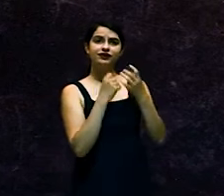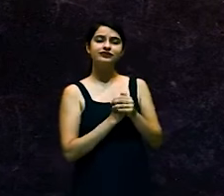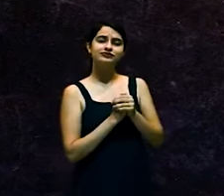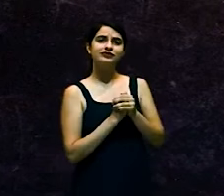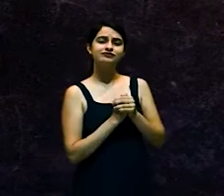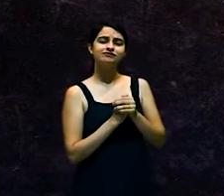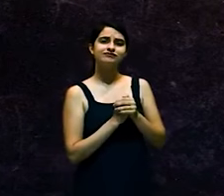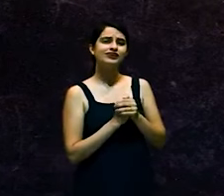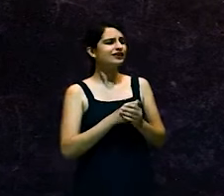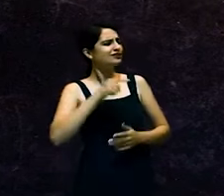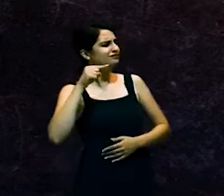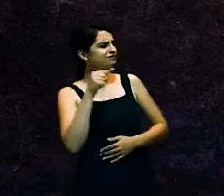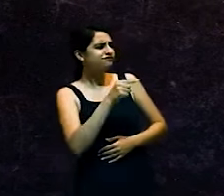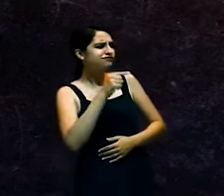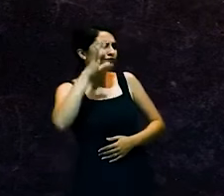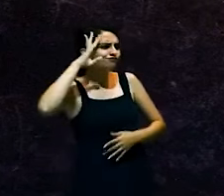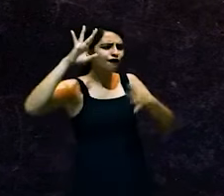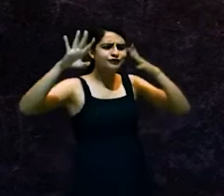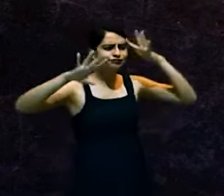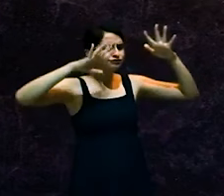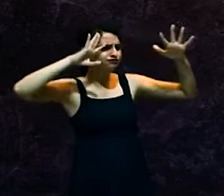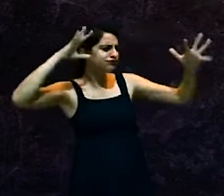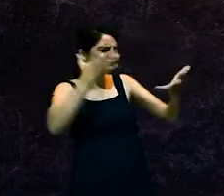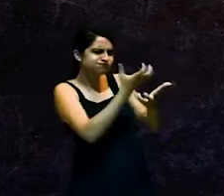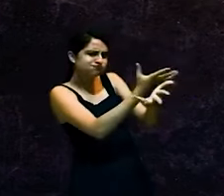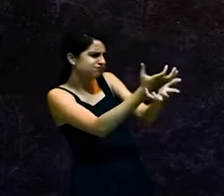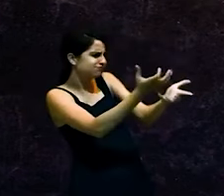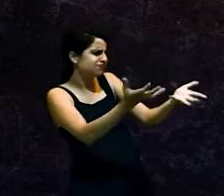e se preocupa com muitas coisas,